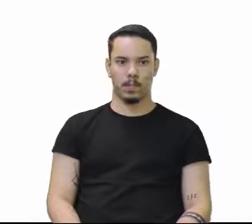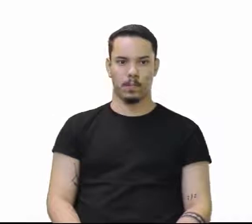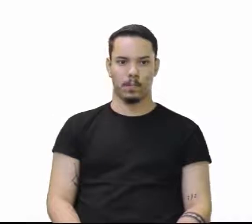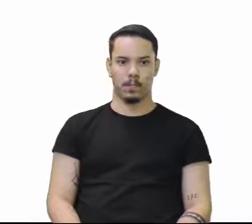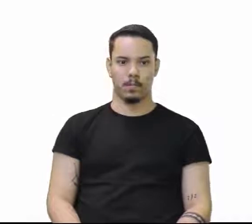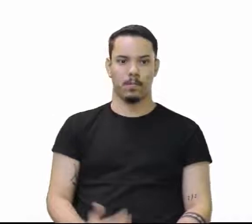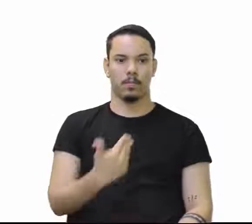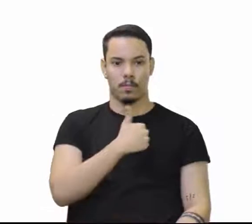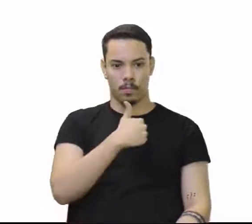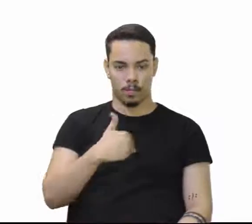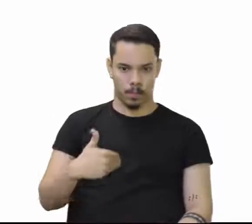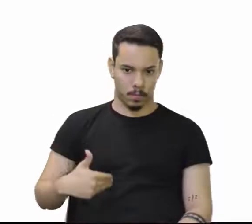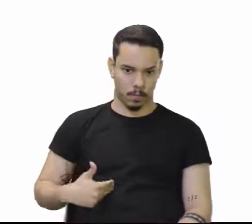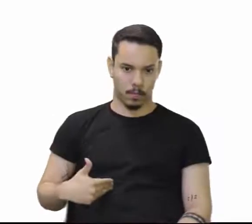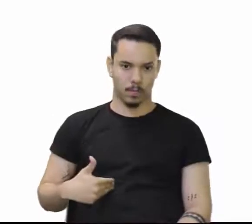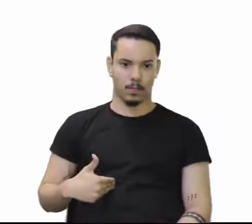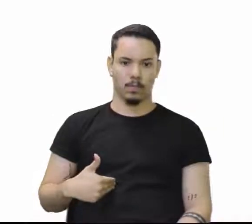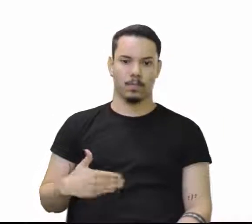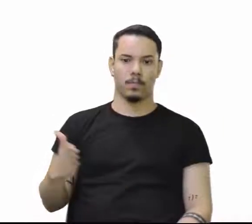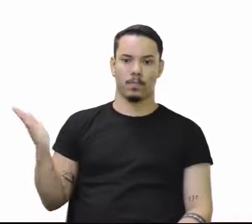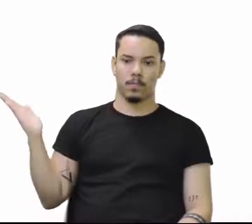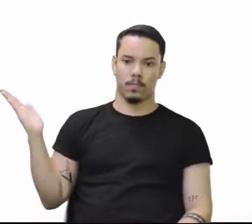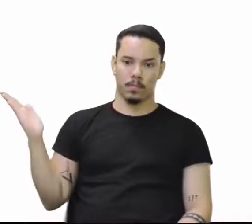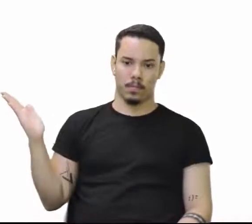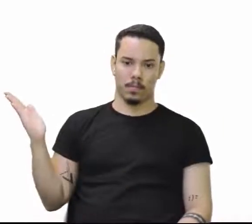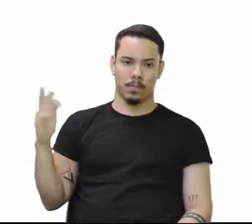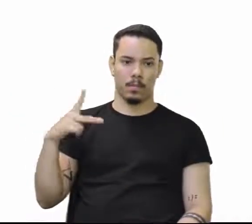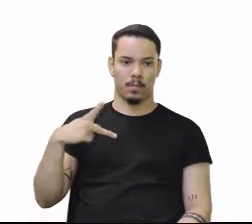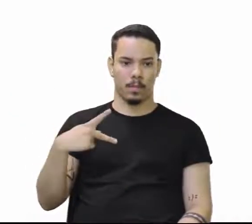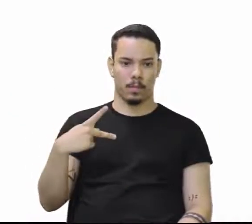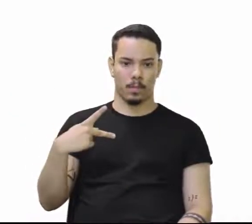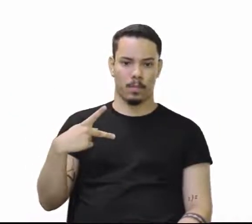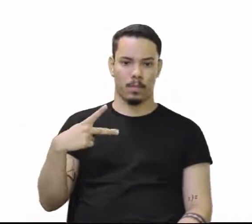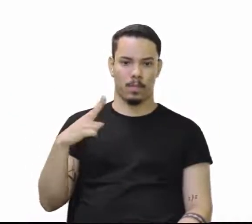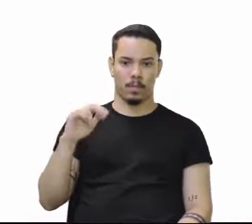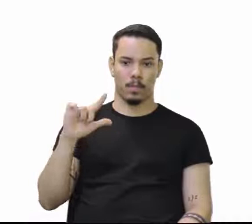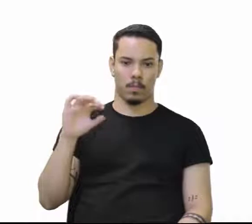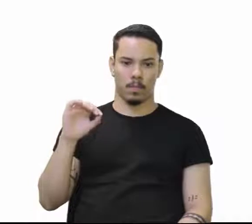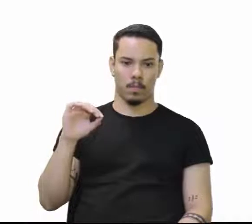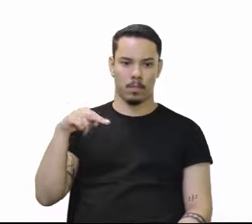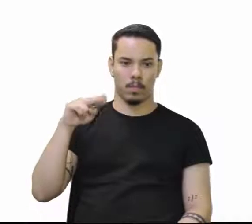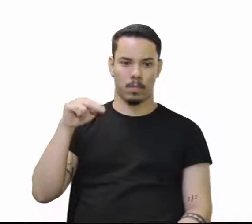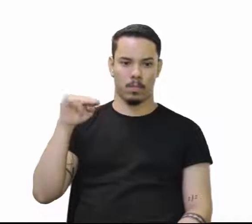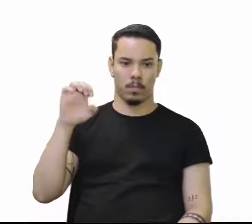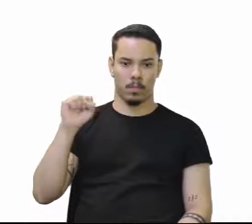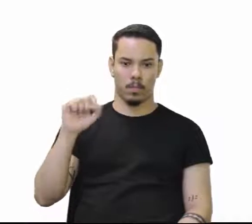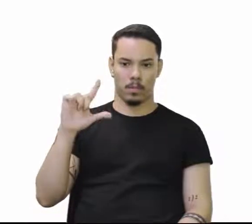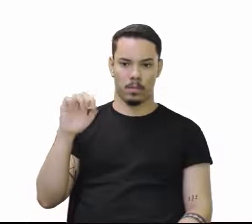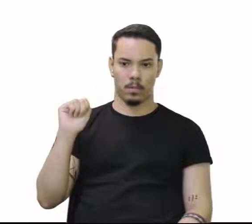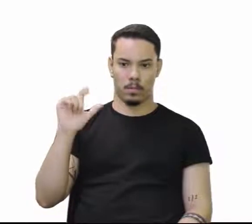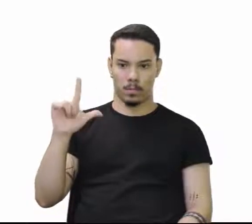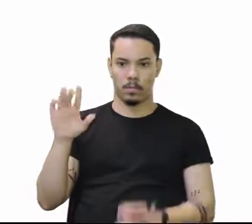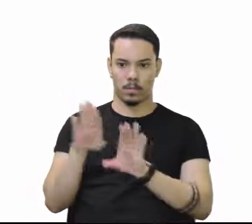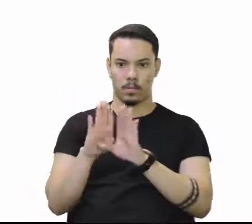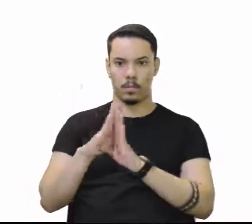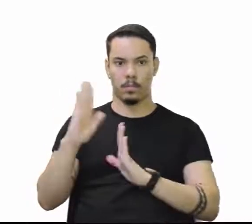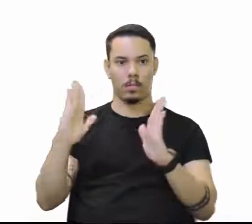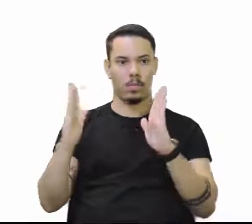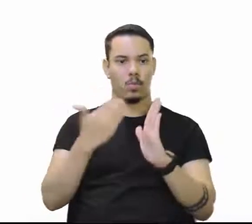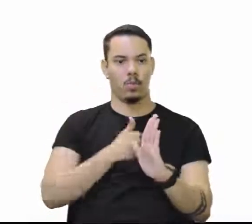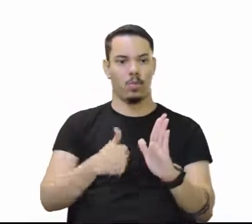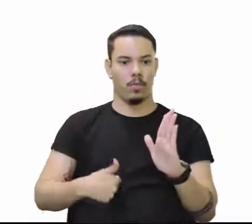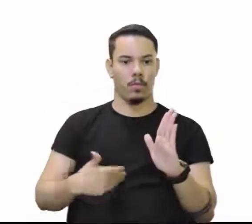E do governo Paulo Nunes Leal. Paulo Nunes Leal aí que estava no